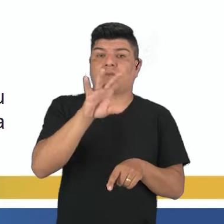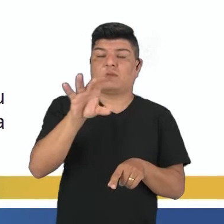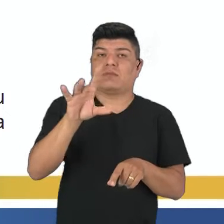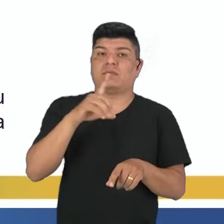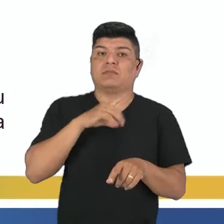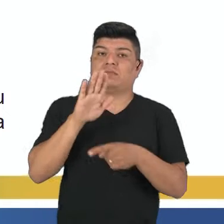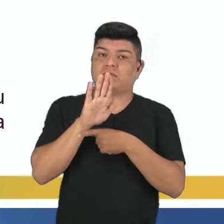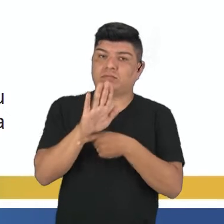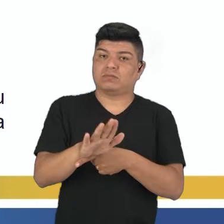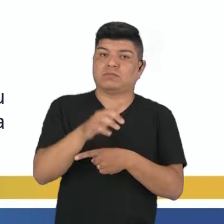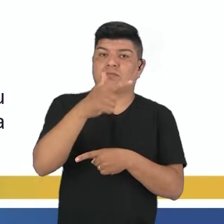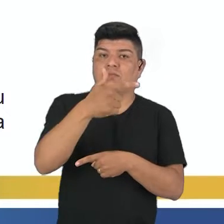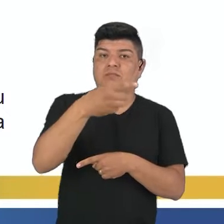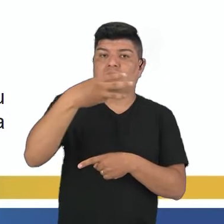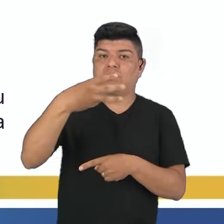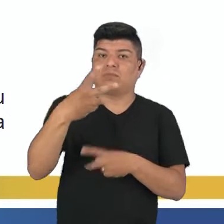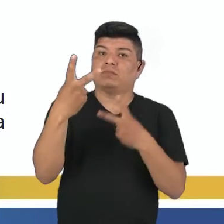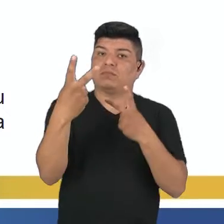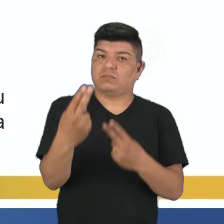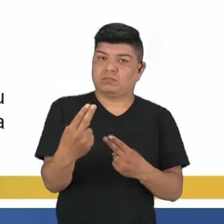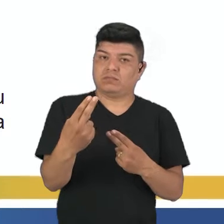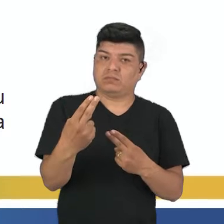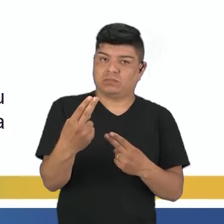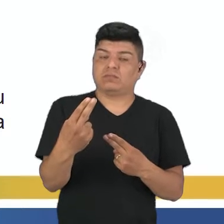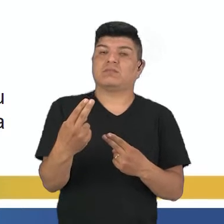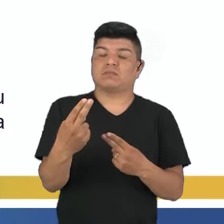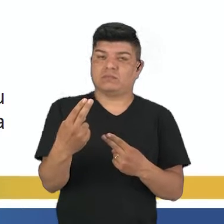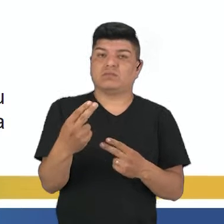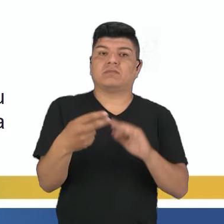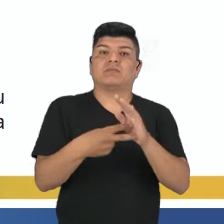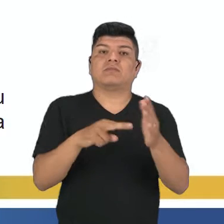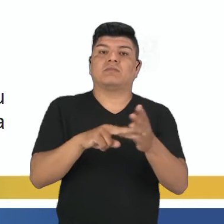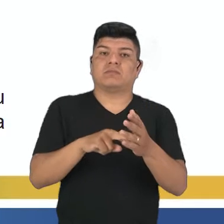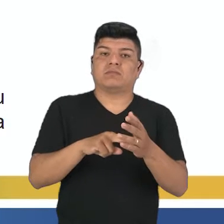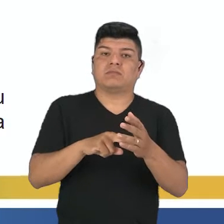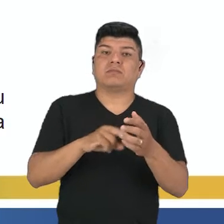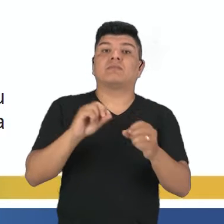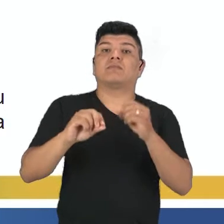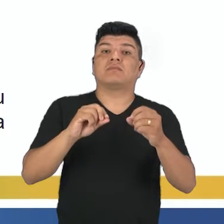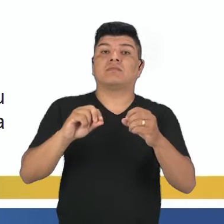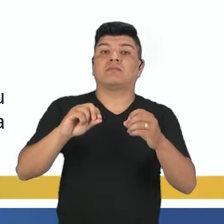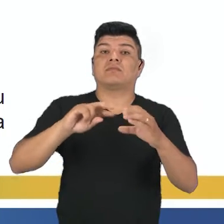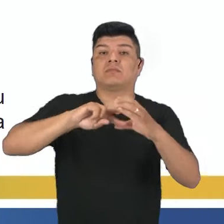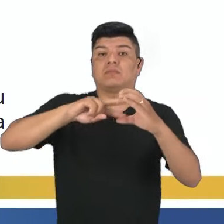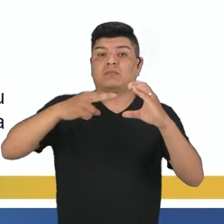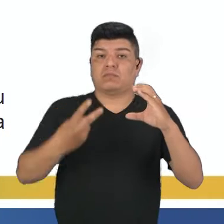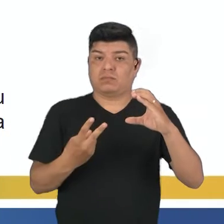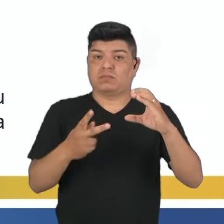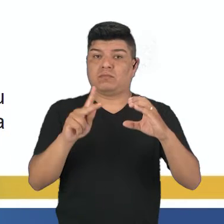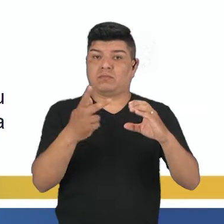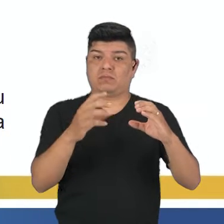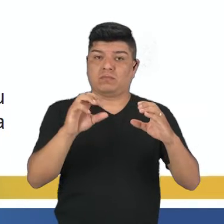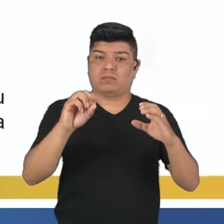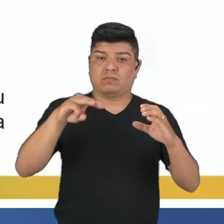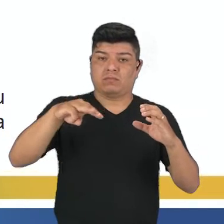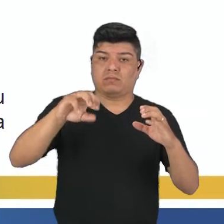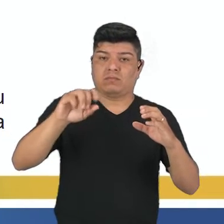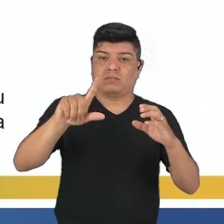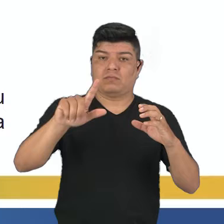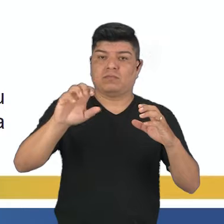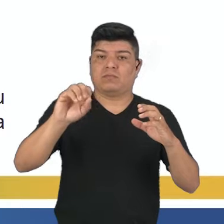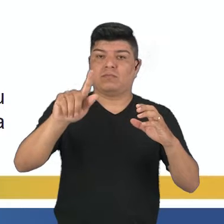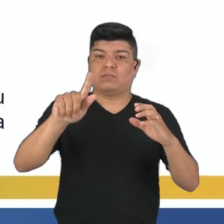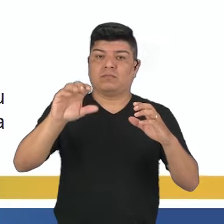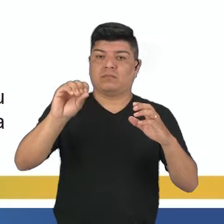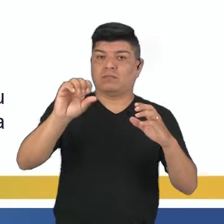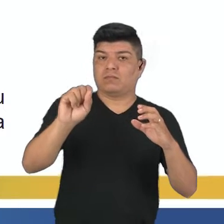genitor contribui com 23 pares de cromossomos homólogos. O que são cromossomos homólogos? São esses pedaços de DNA